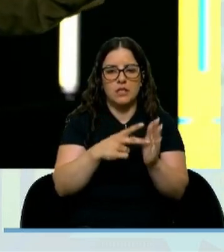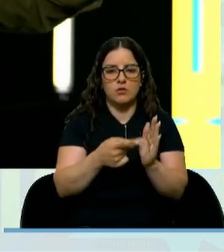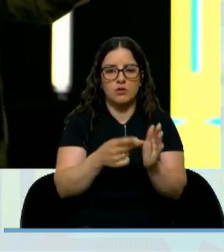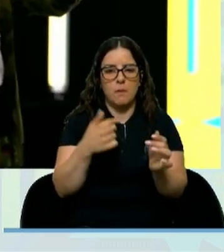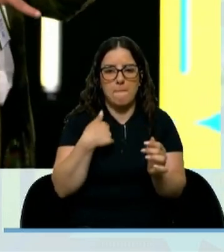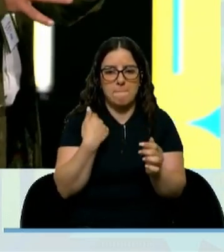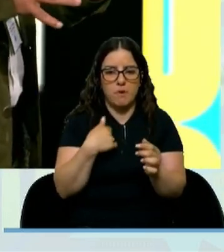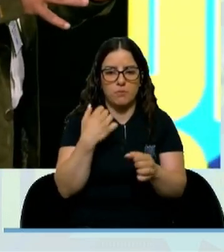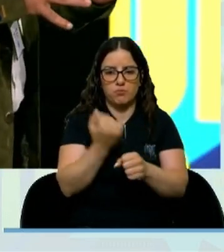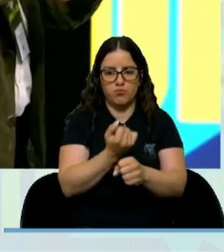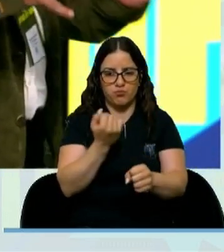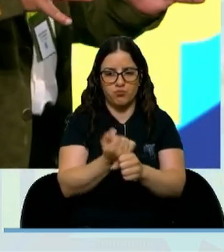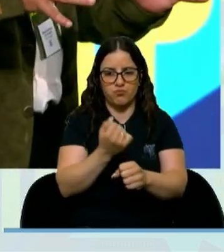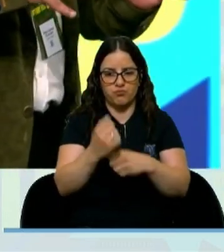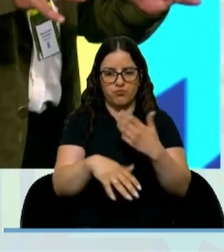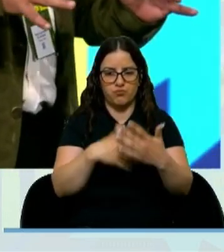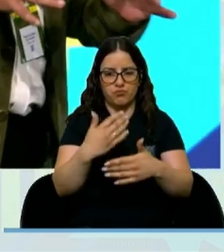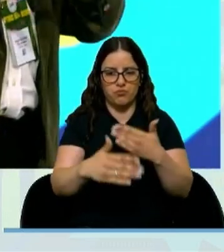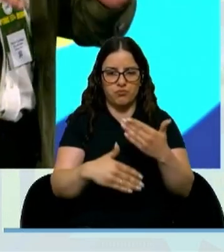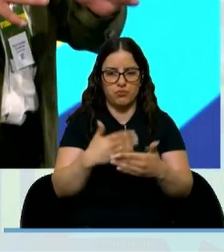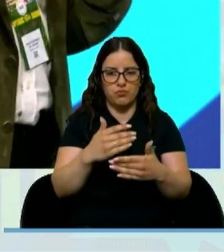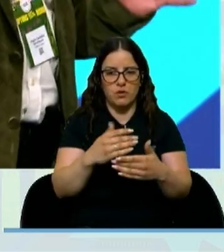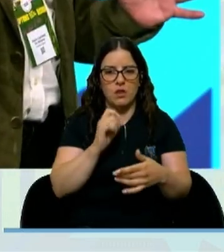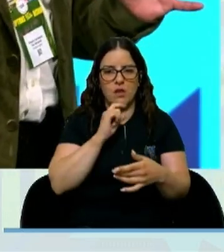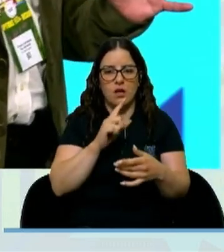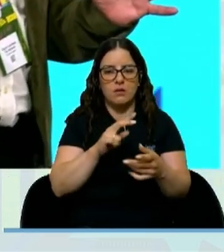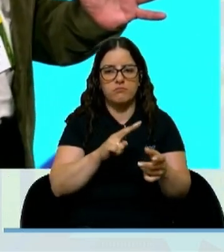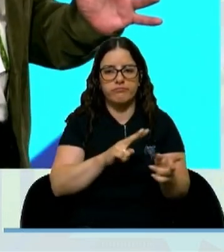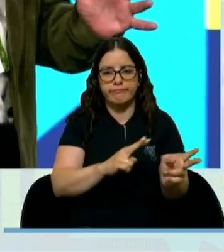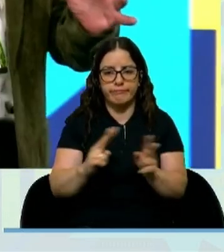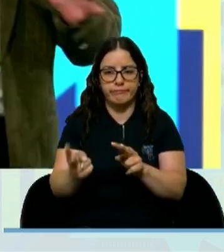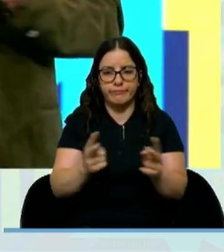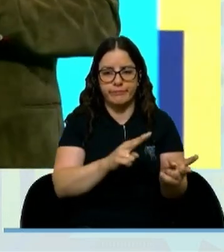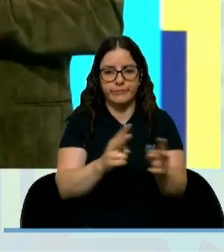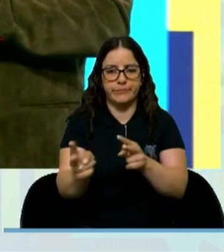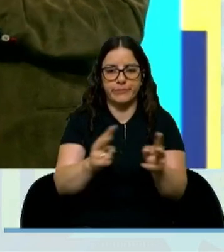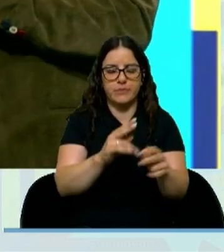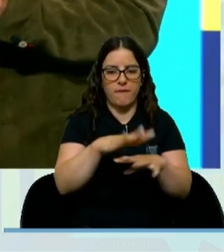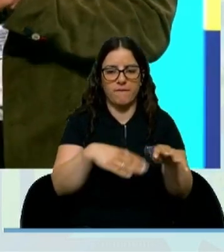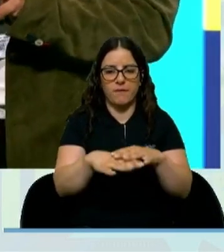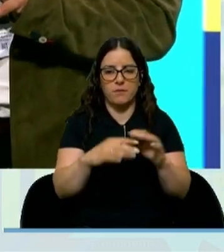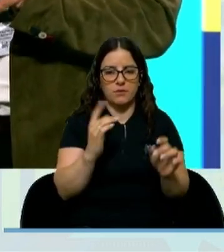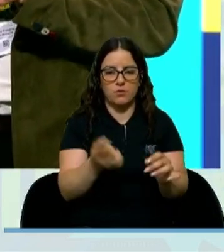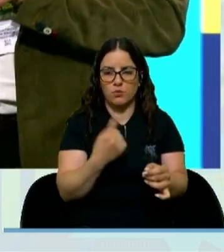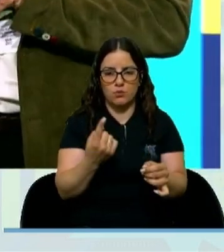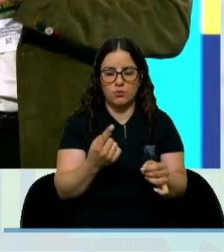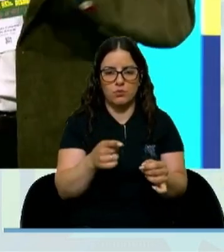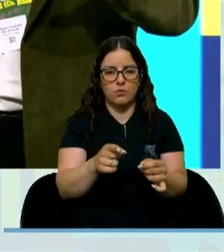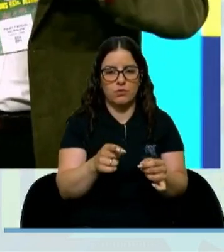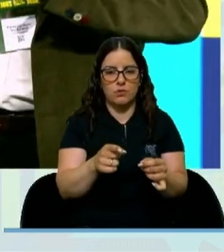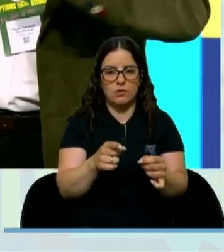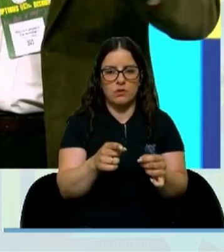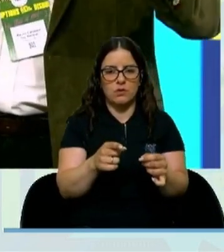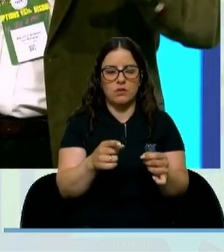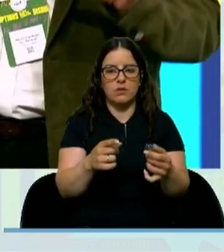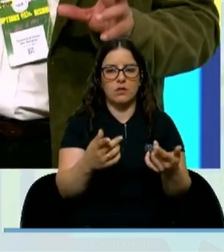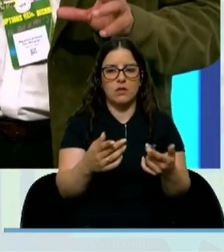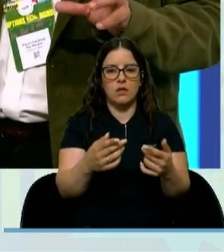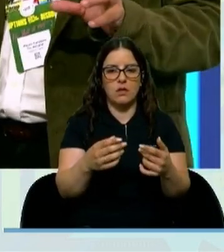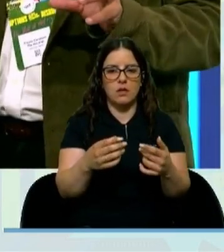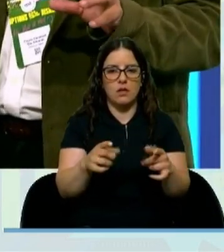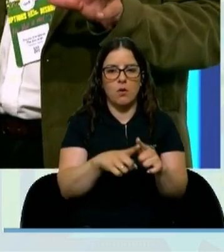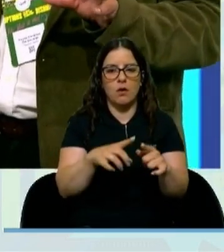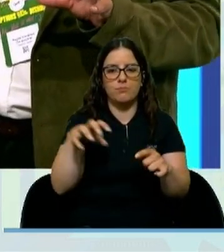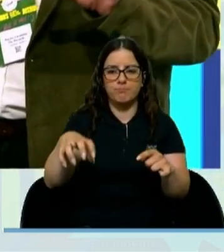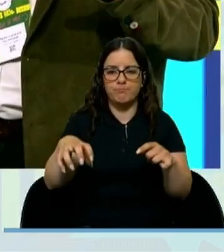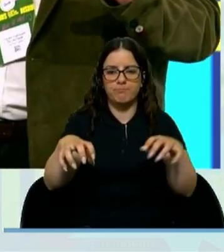que é capaz de realizar transações para todos. E, portanto, em vez de termos vários pontos